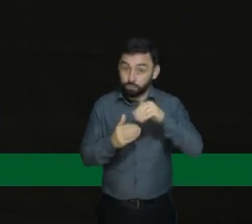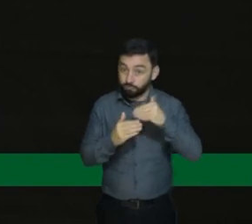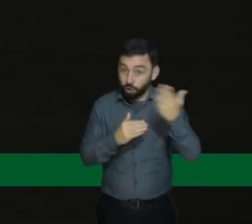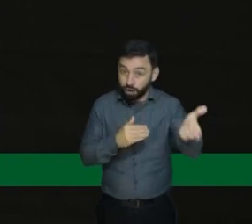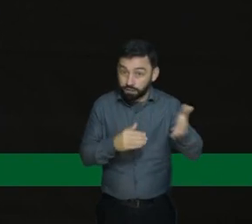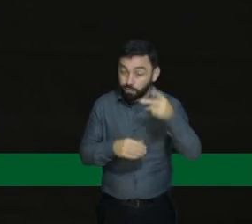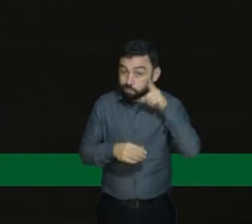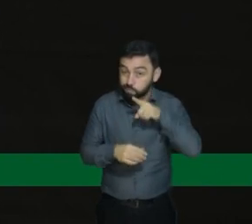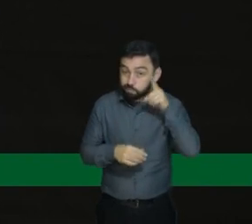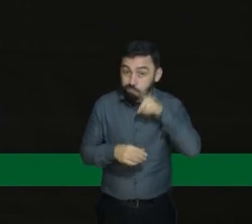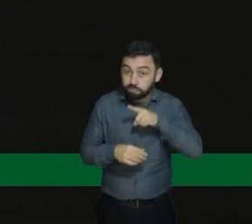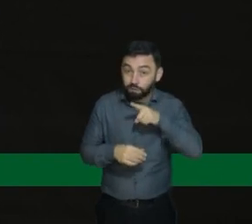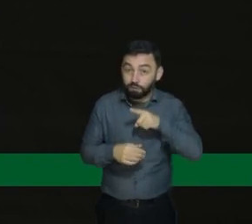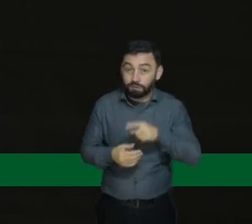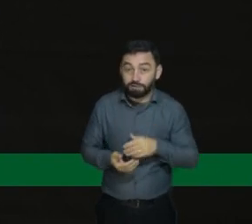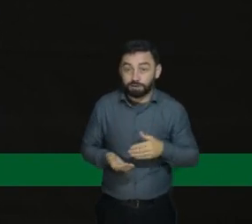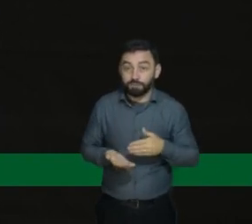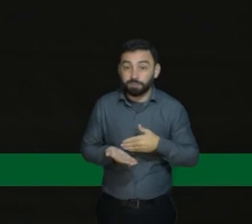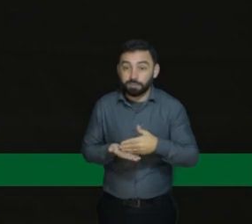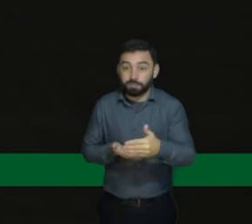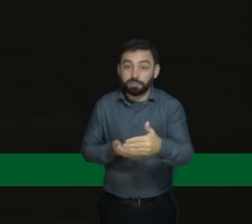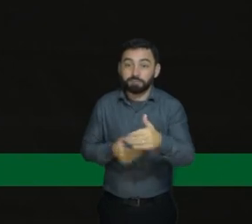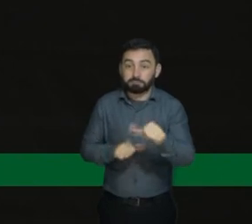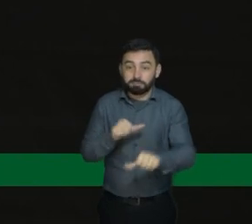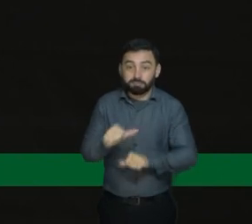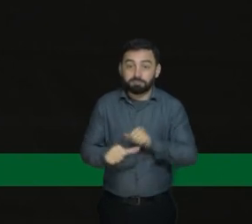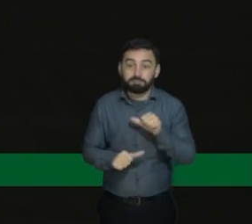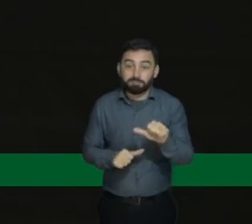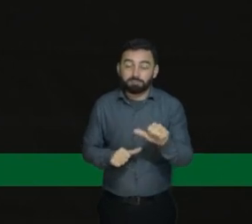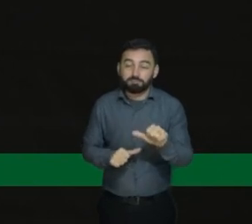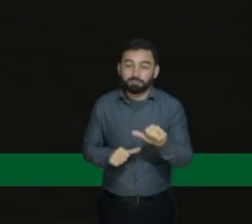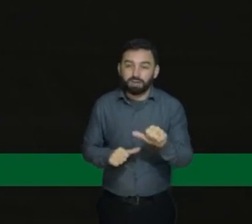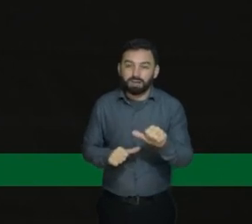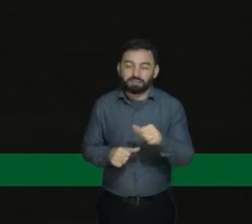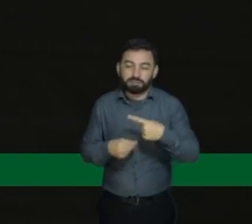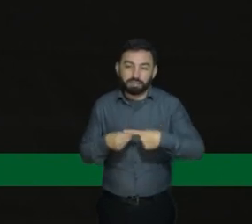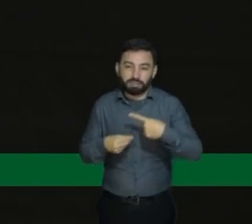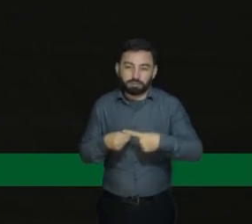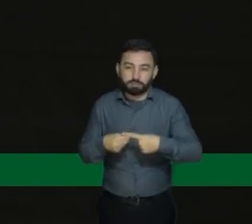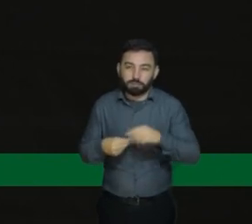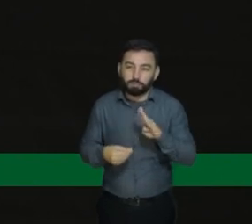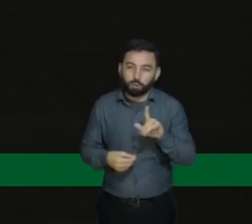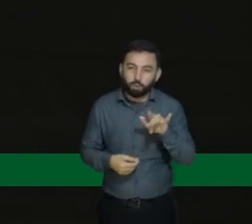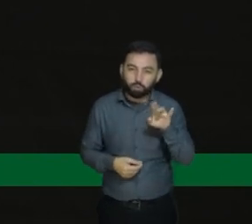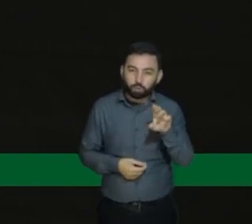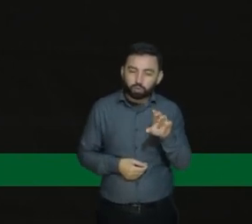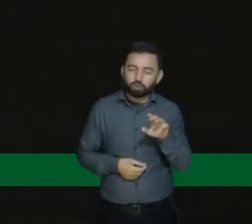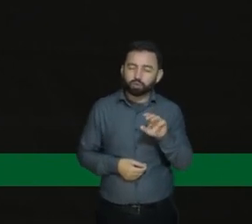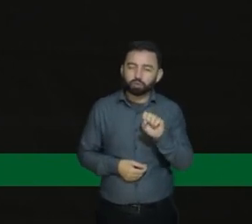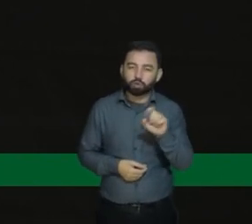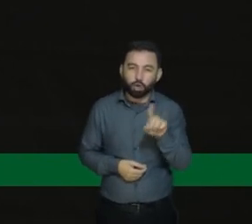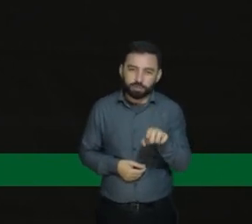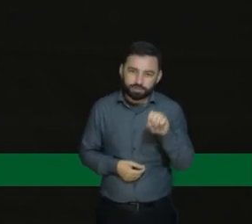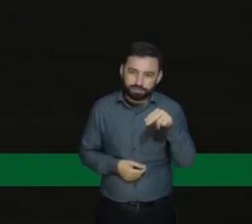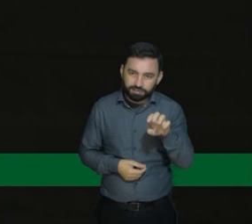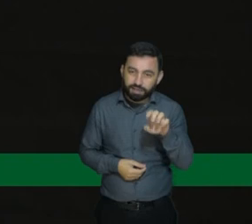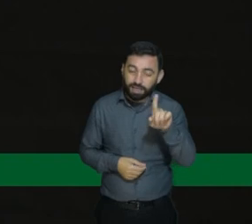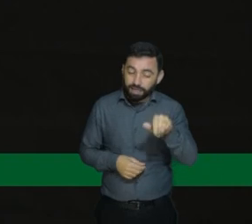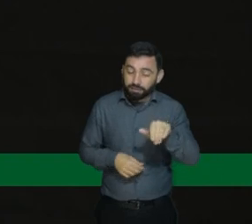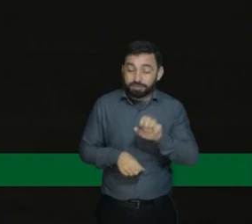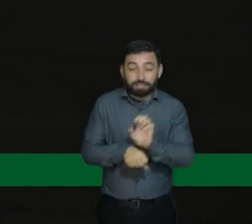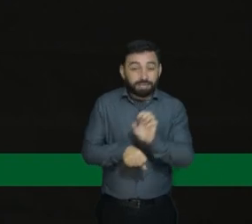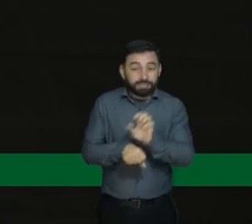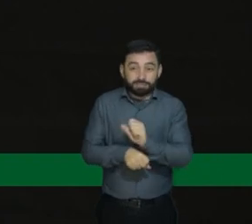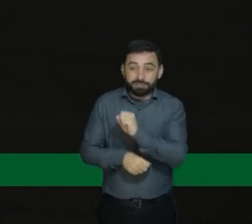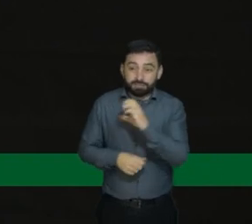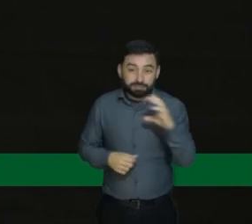Unidos a iniciar esse processo de transformação em uma cidade Blue Zones. Então, isso muito orgulha todo o Estado de Santa Catarina por